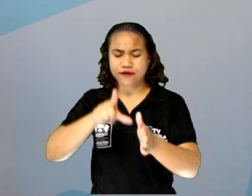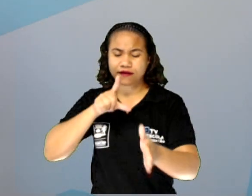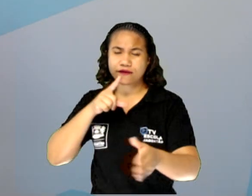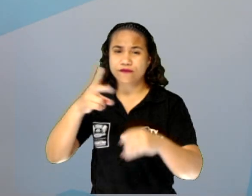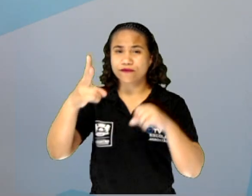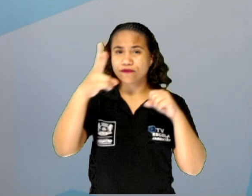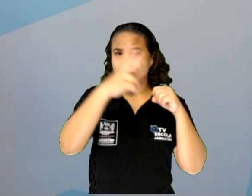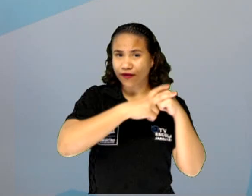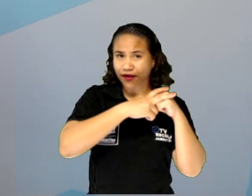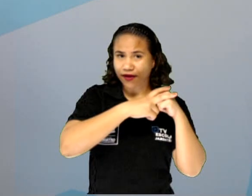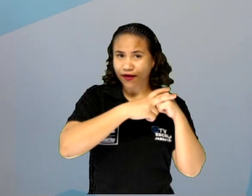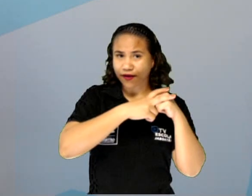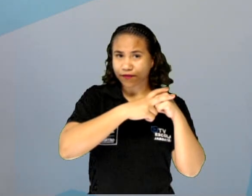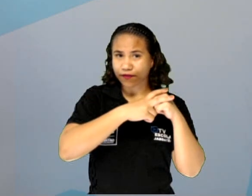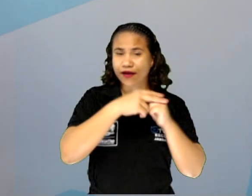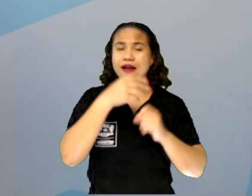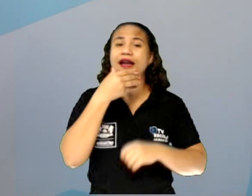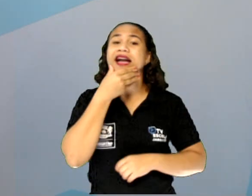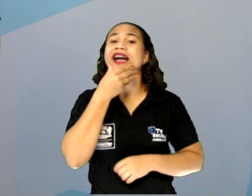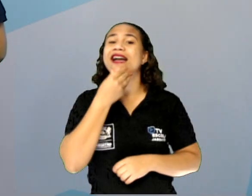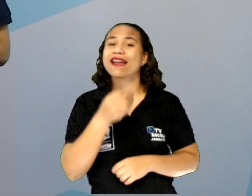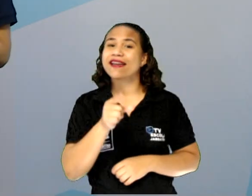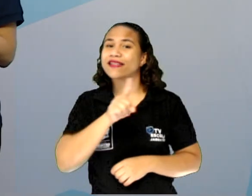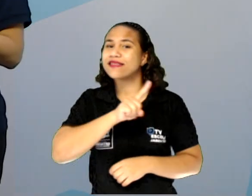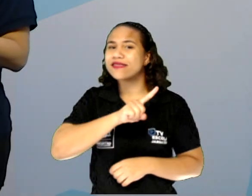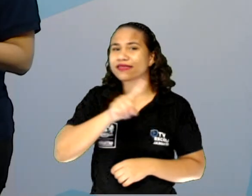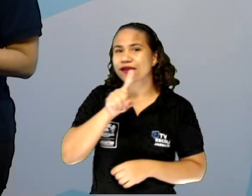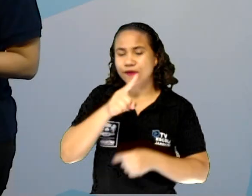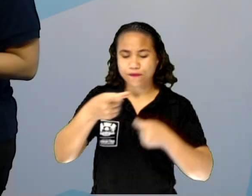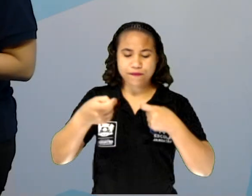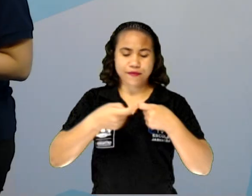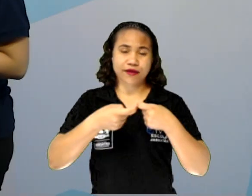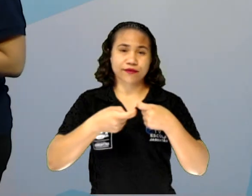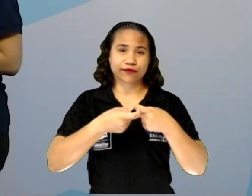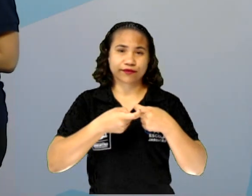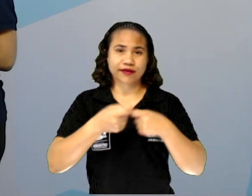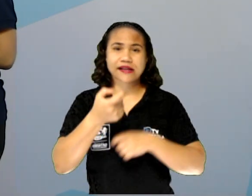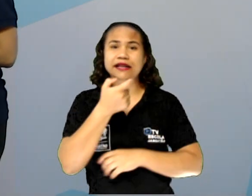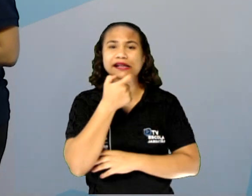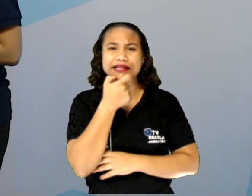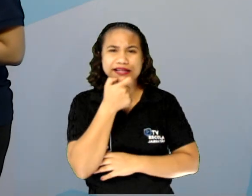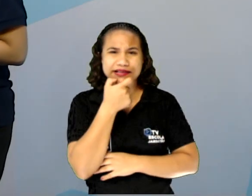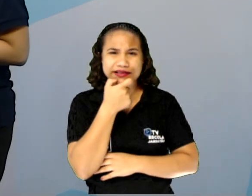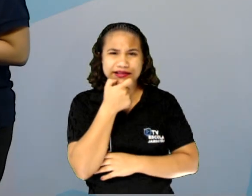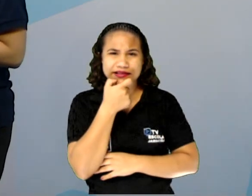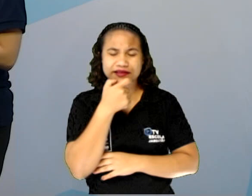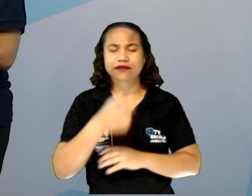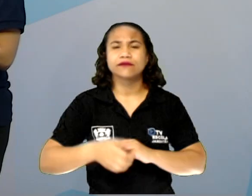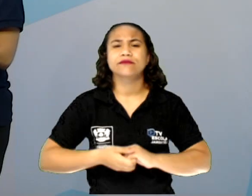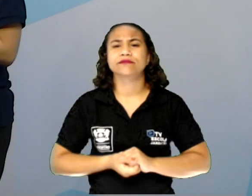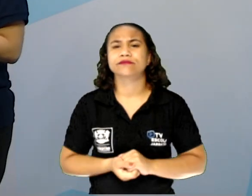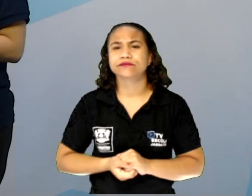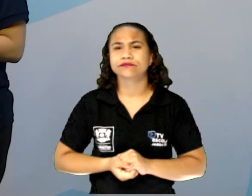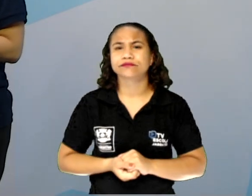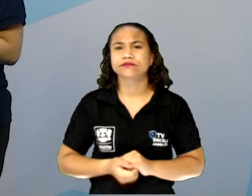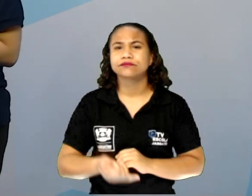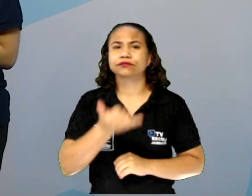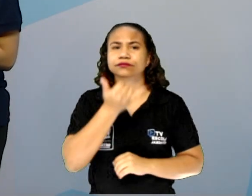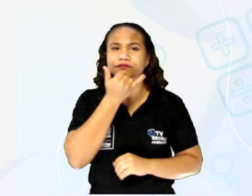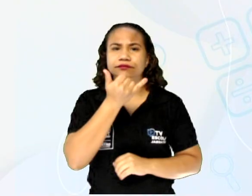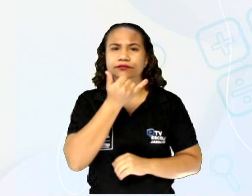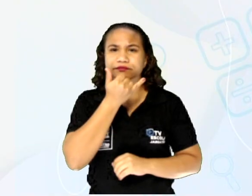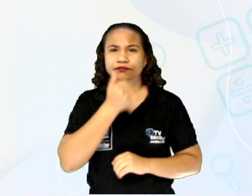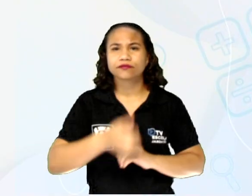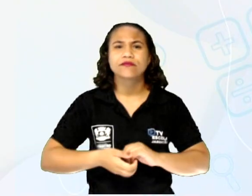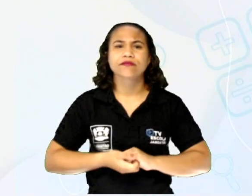verbo. Ele não é médico. E no inglês a gente vai colocar... Ai, gente, desculpa.